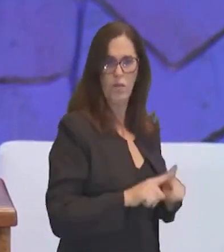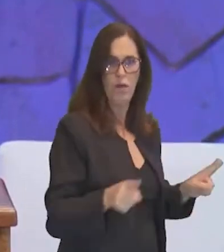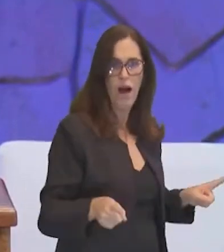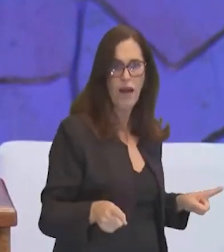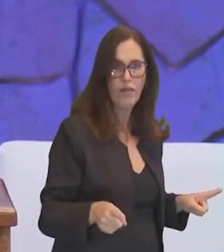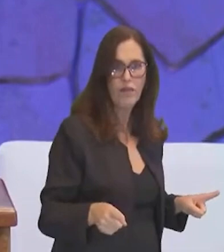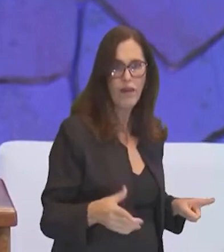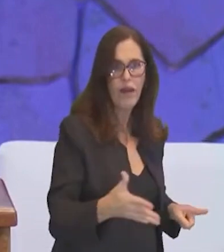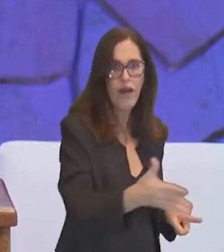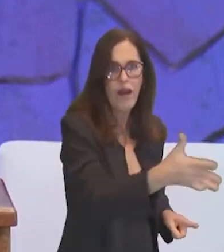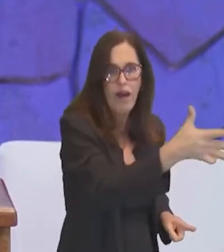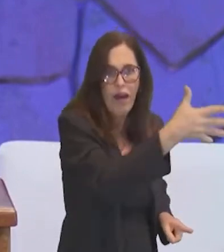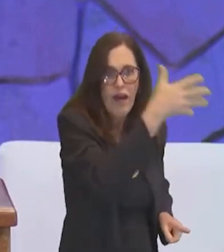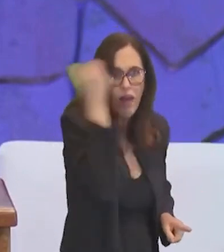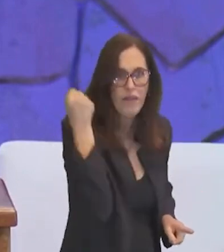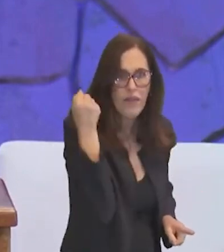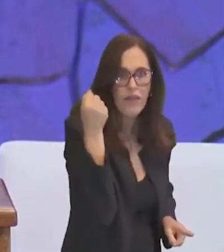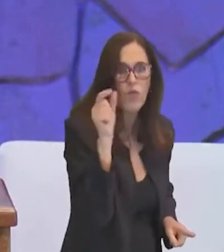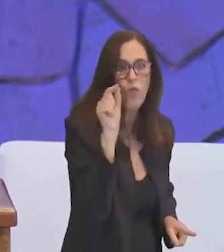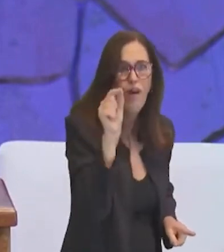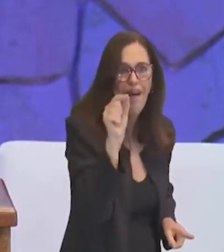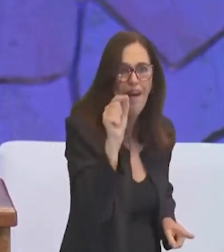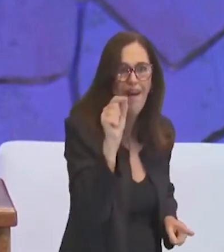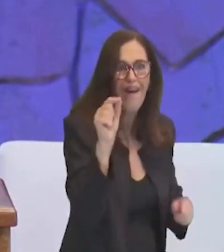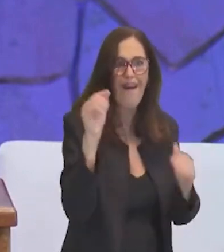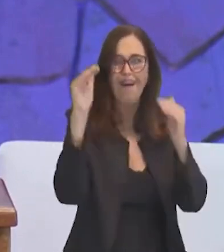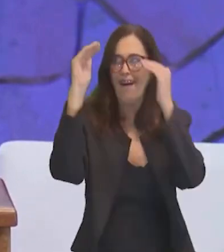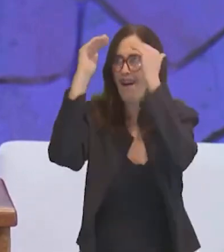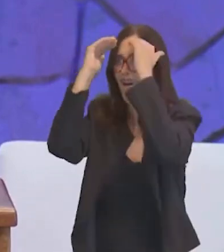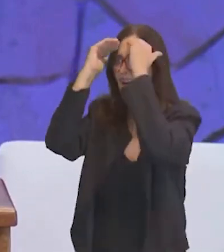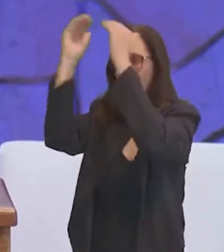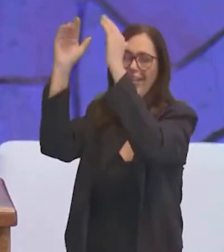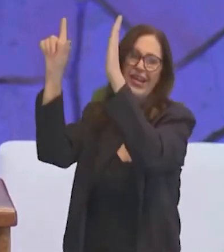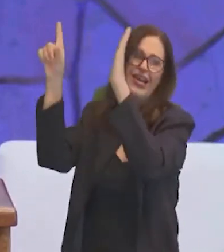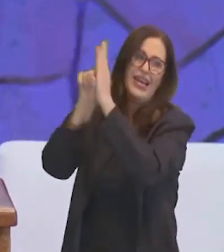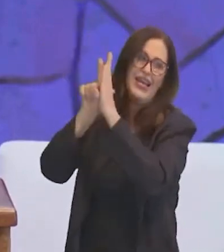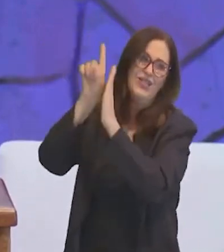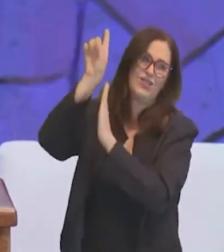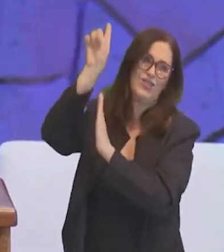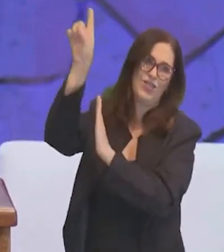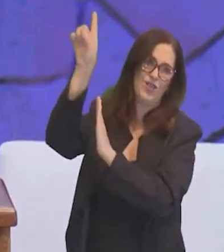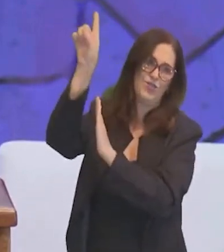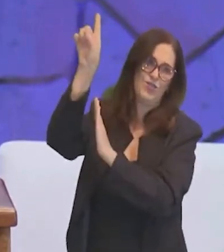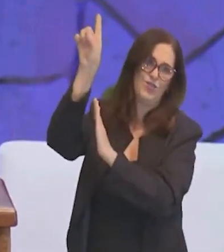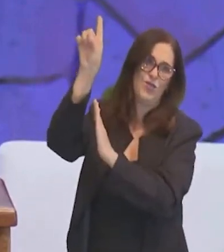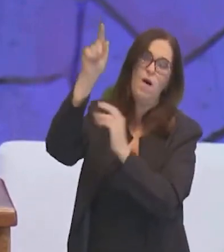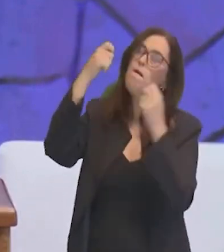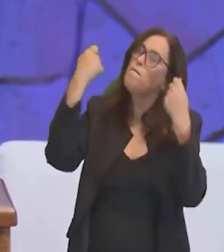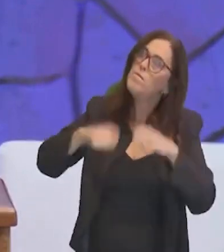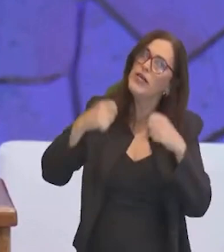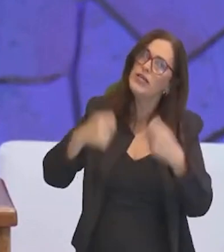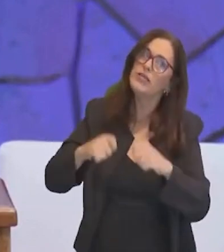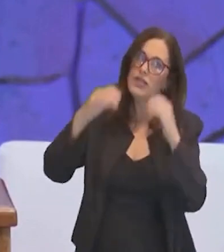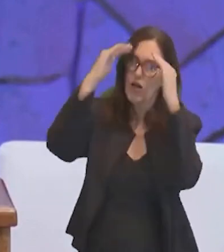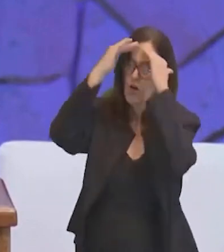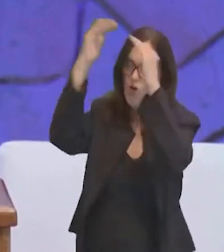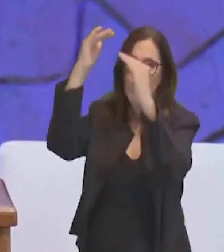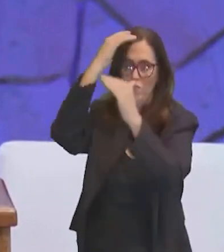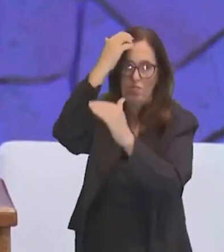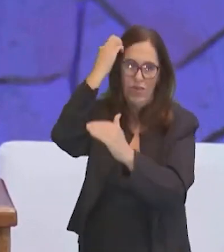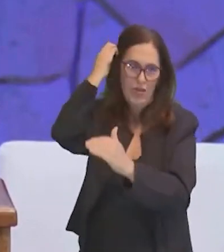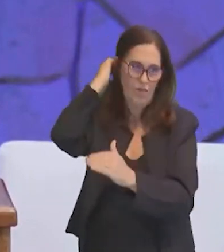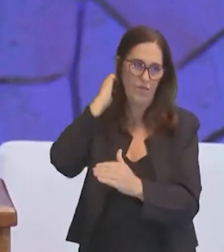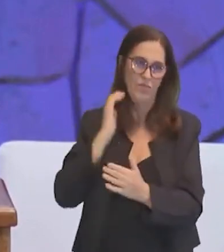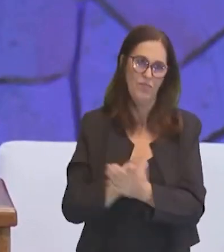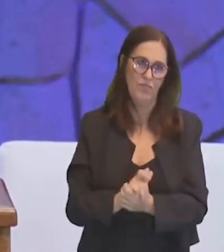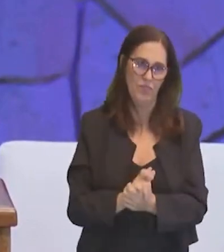as coisas e não esquecer de cumprir cada uma dessa parte dividida